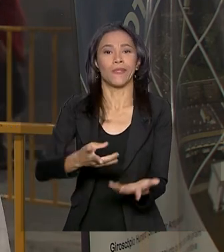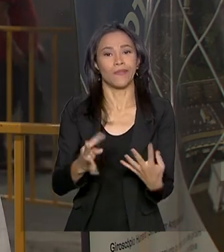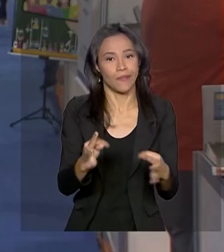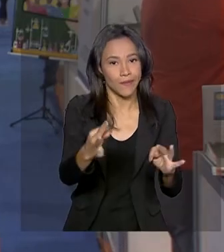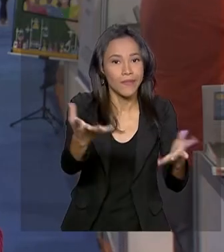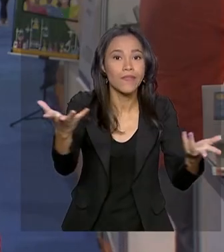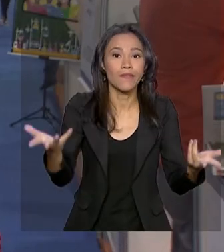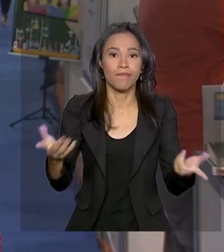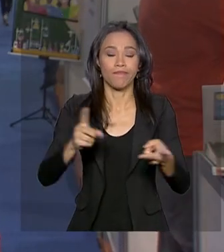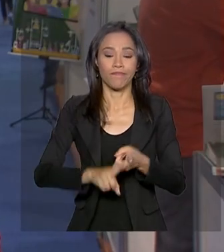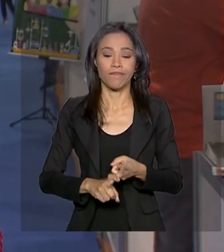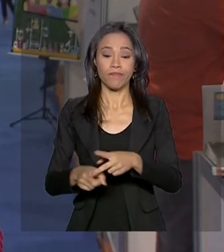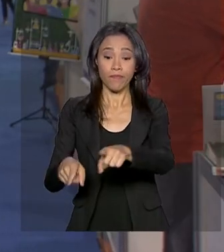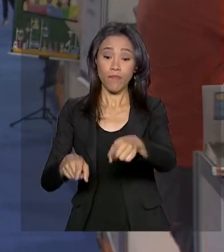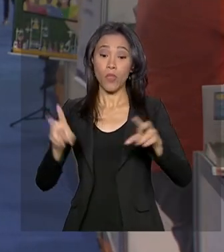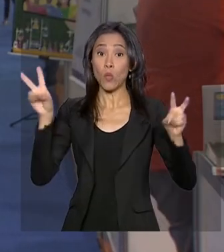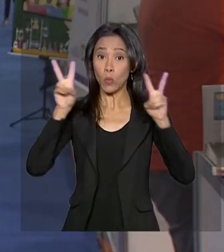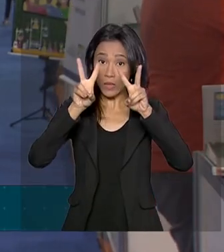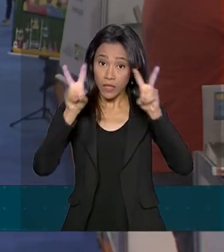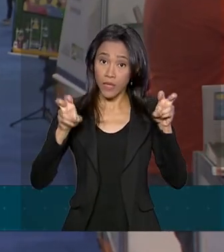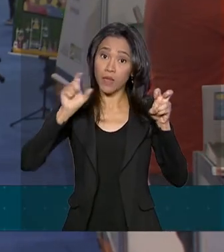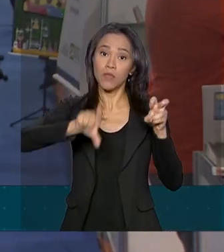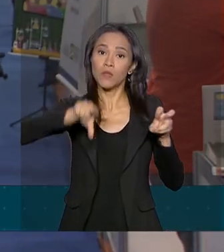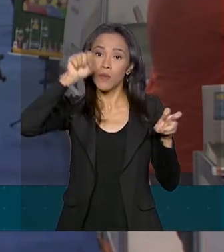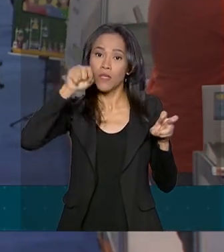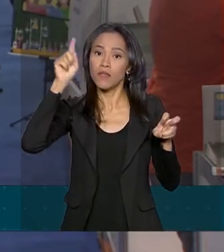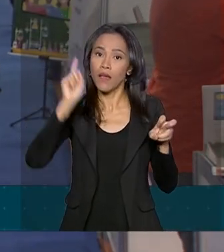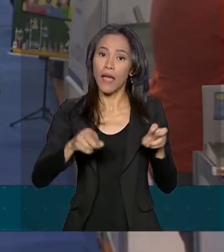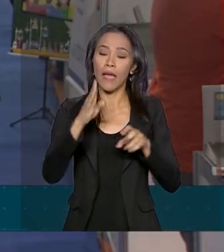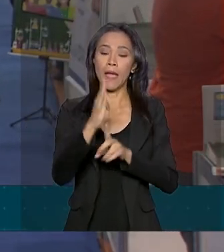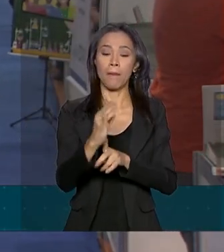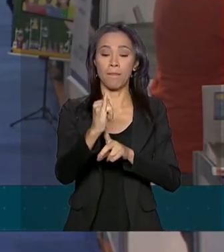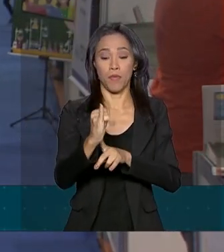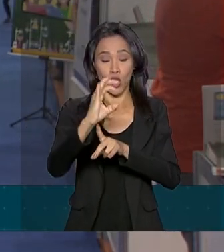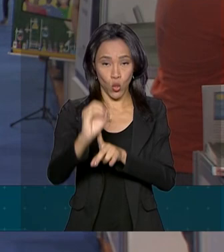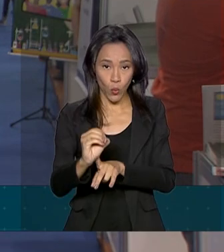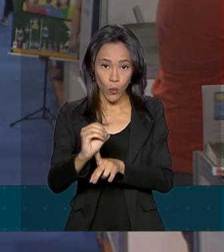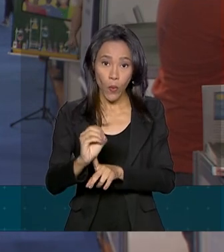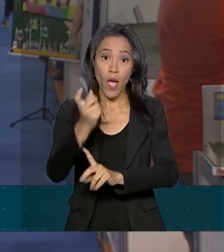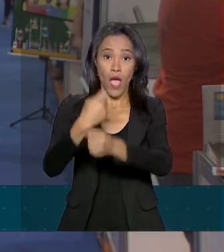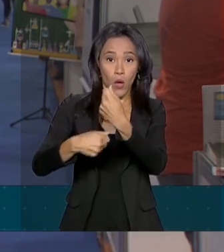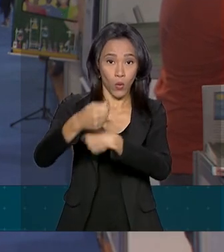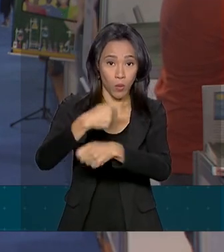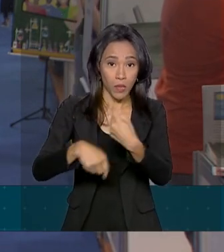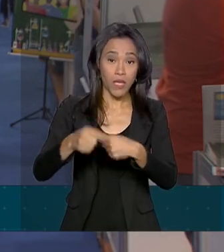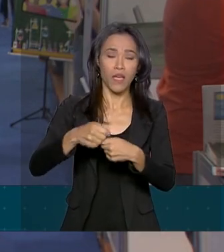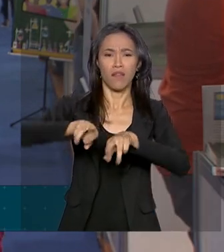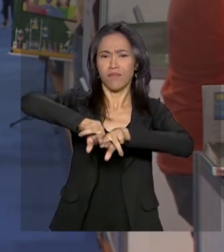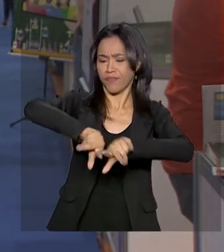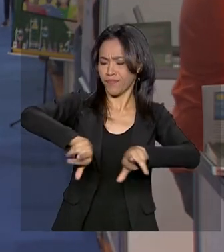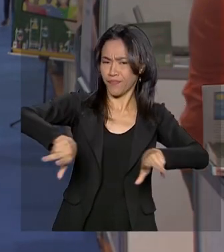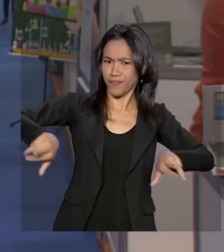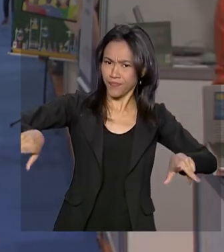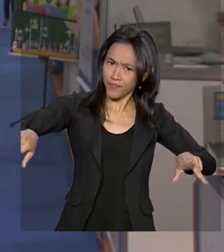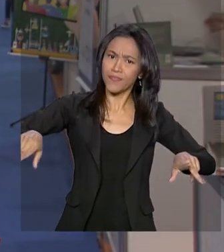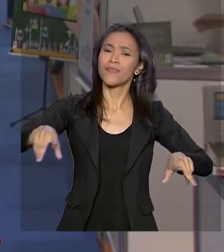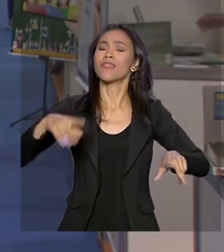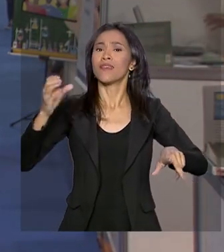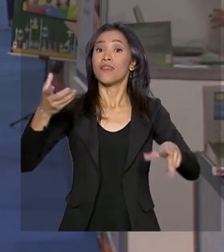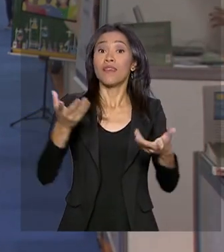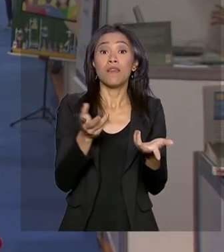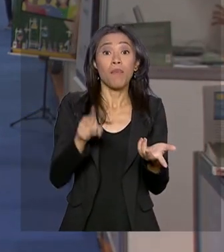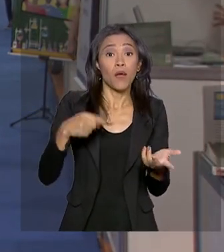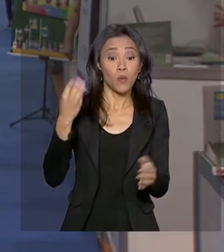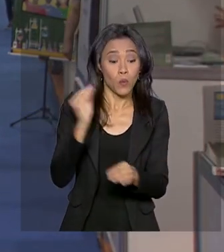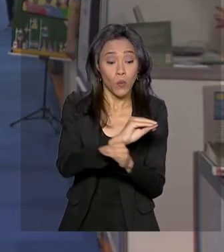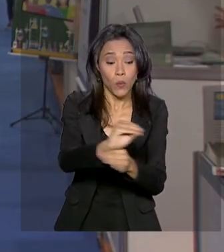dia. O tema escolhido para esta edição é bioeconomia, diversidade e riqueza para o desenvolvimento sustentável.